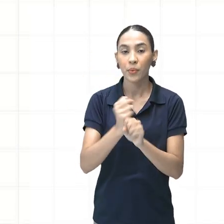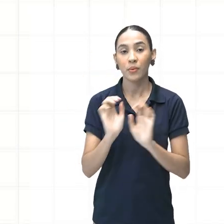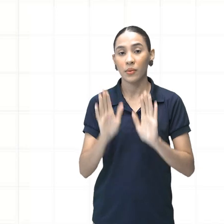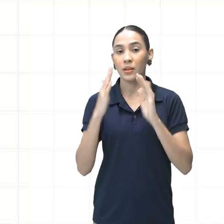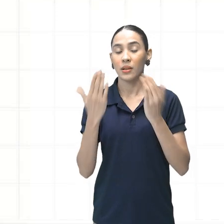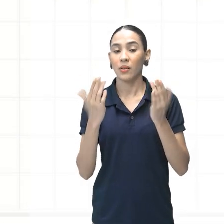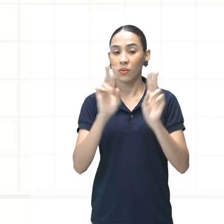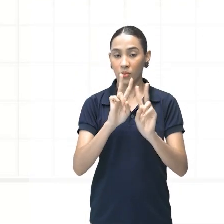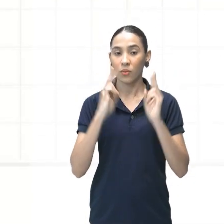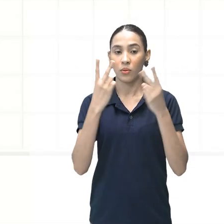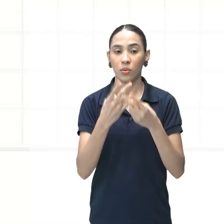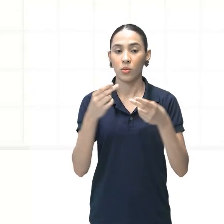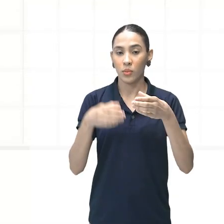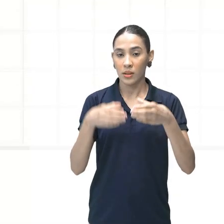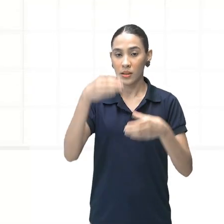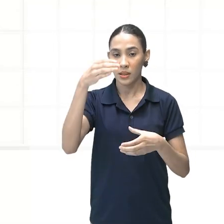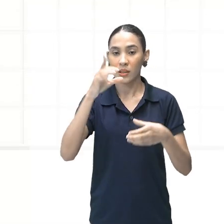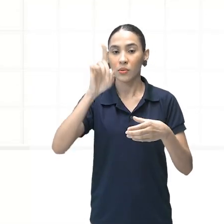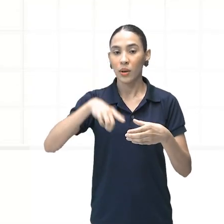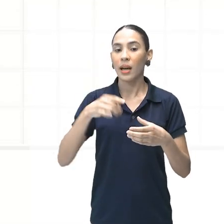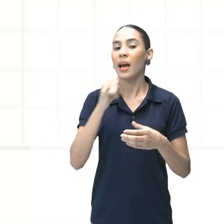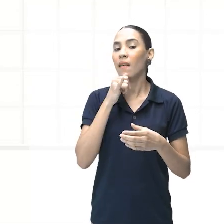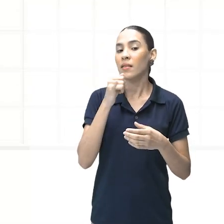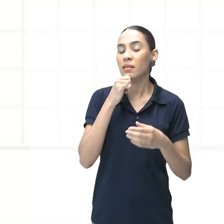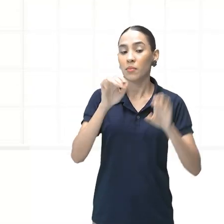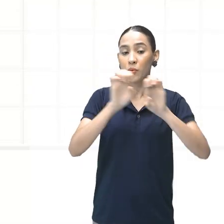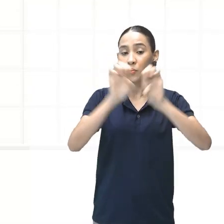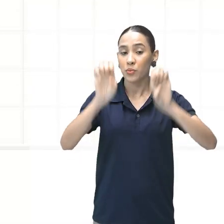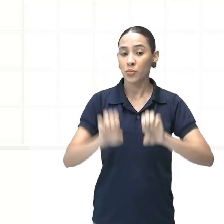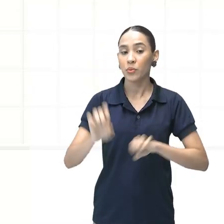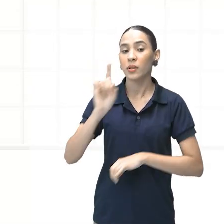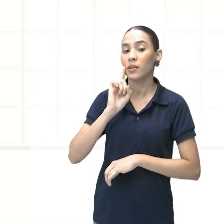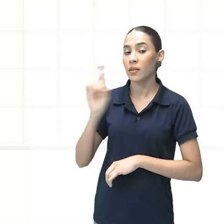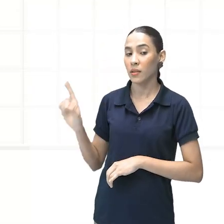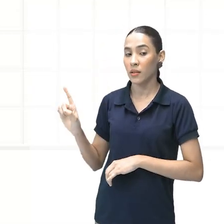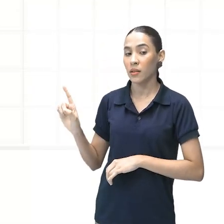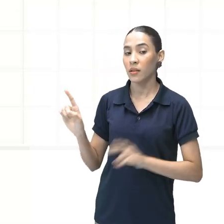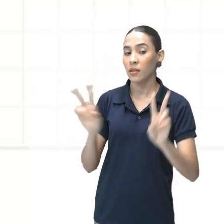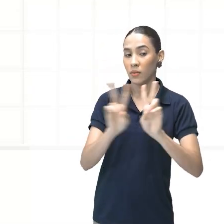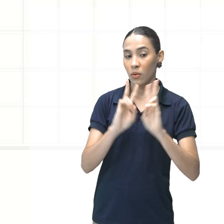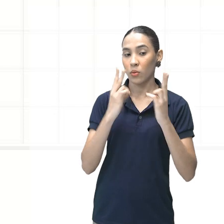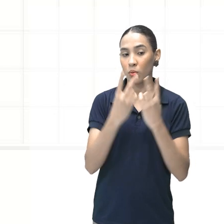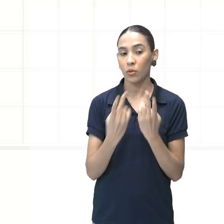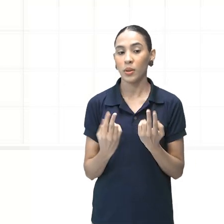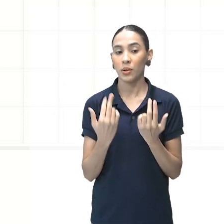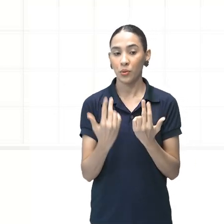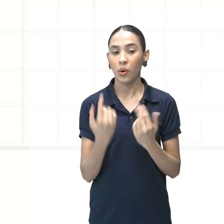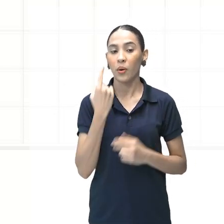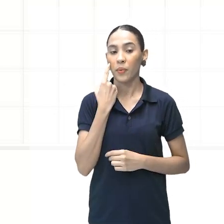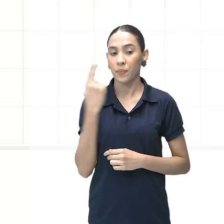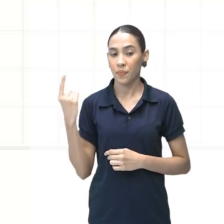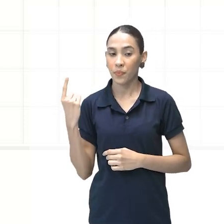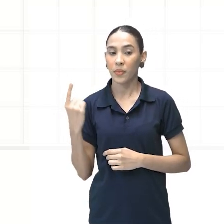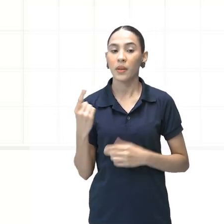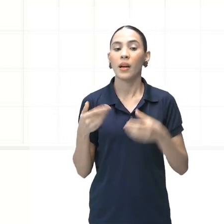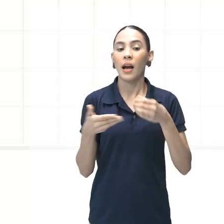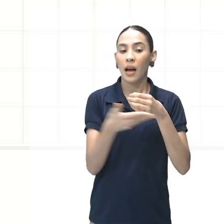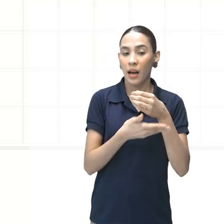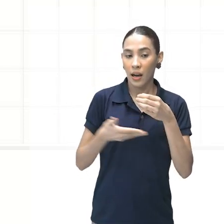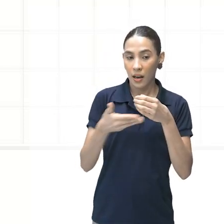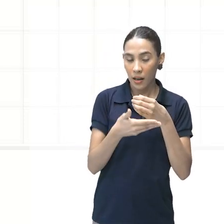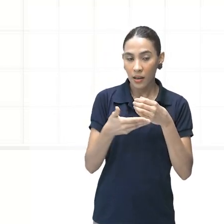volume do cilindro, ele é dado pela seguinte relação. O volume é igual à área da